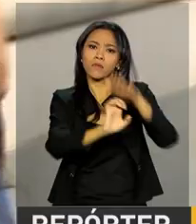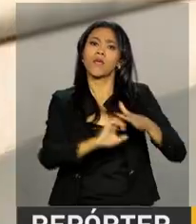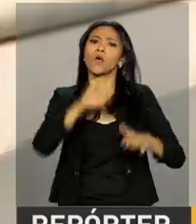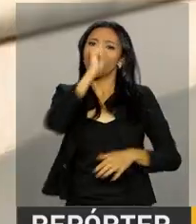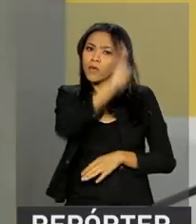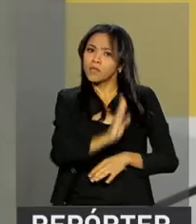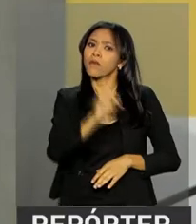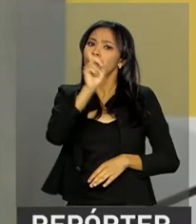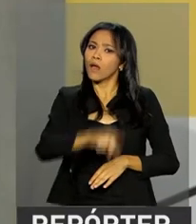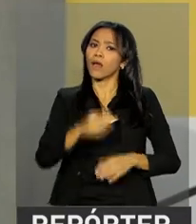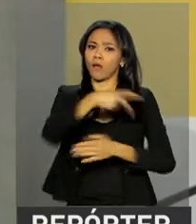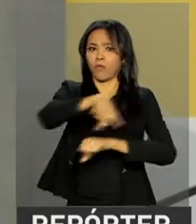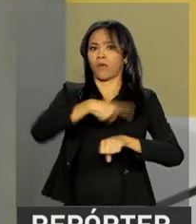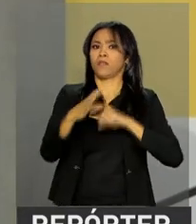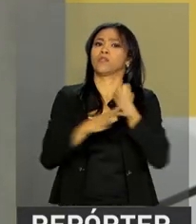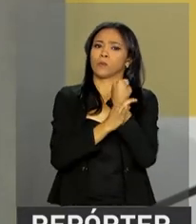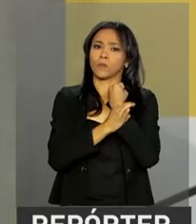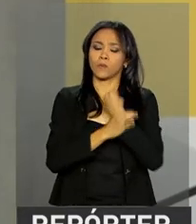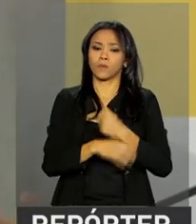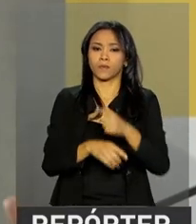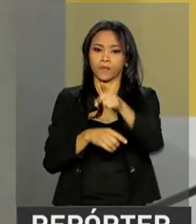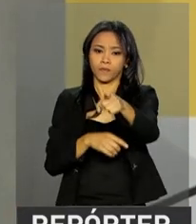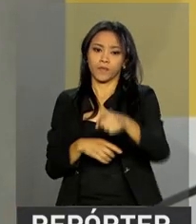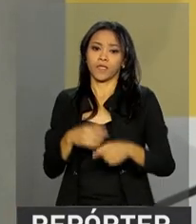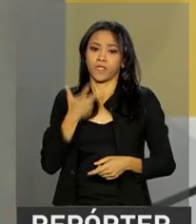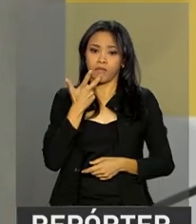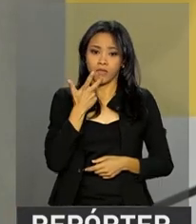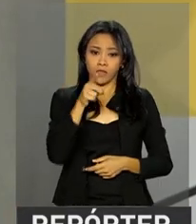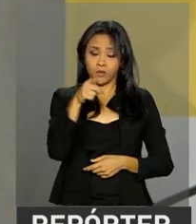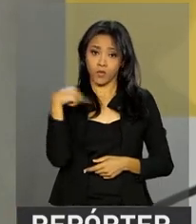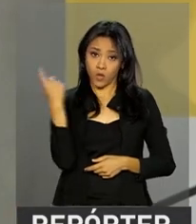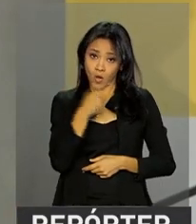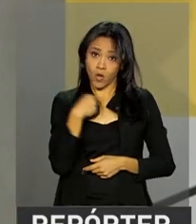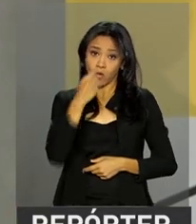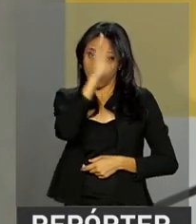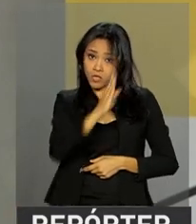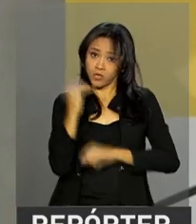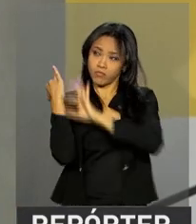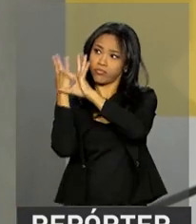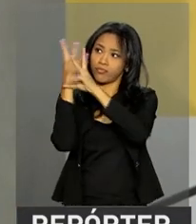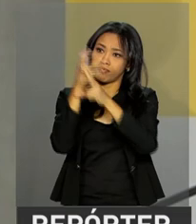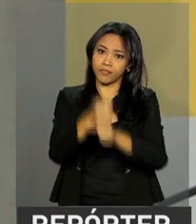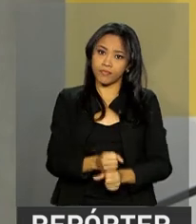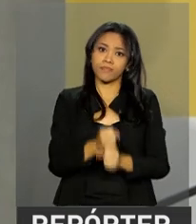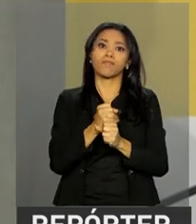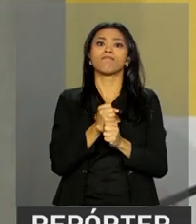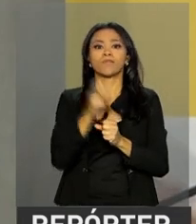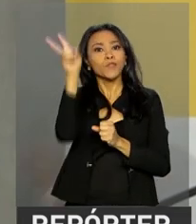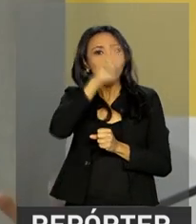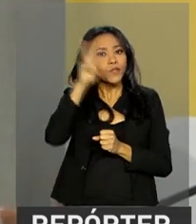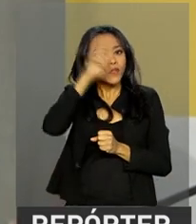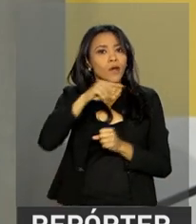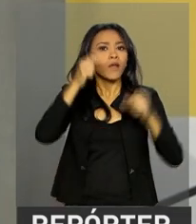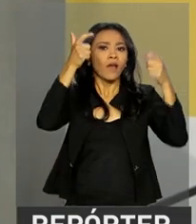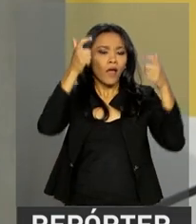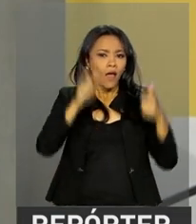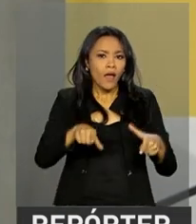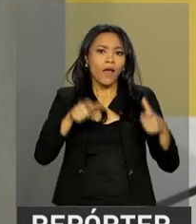para investir. Nós somos, historicamente, um espaço de